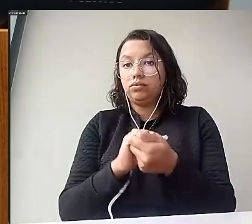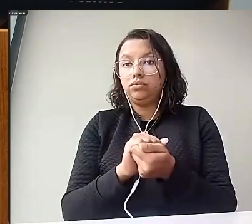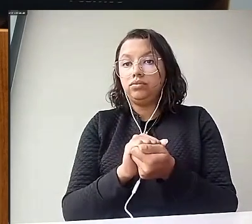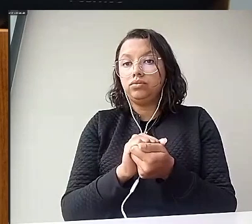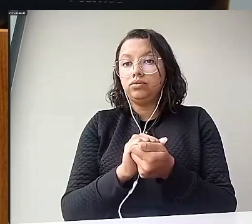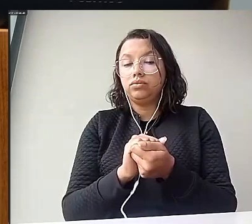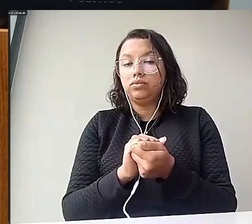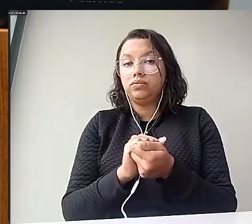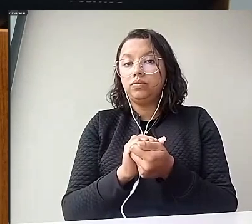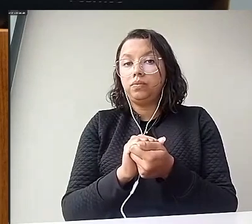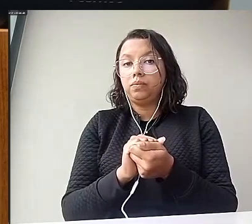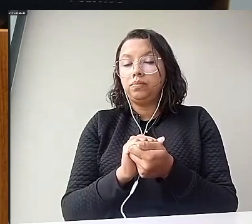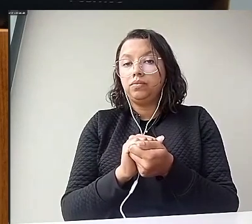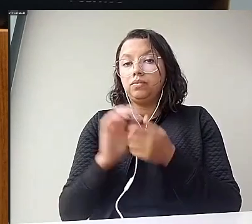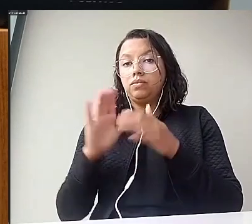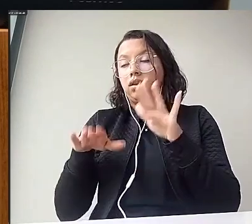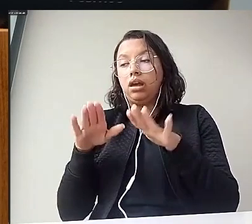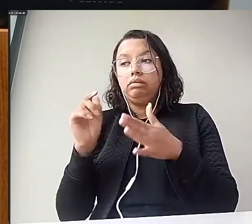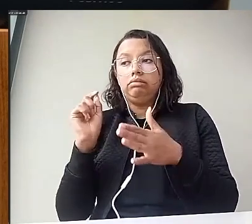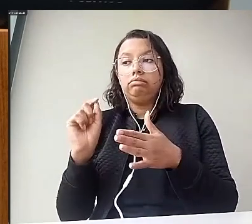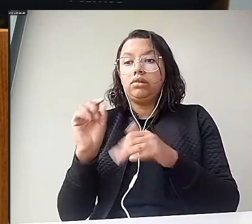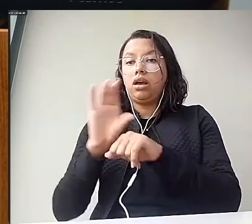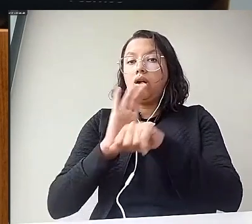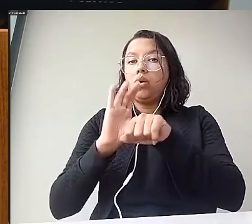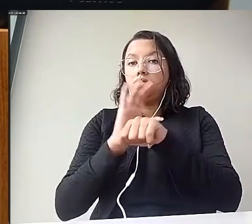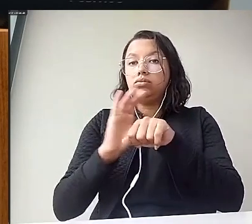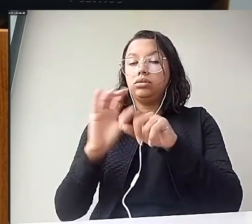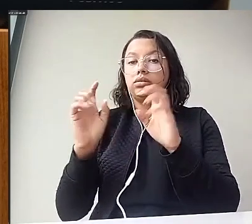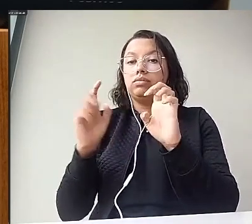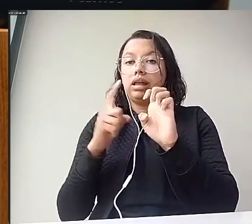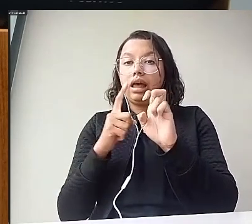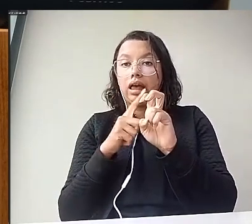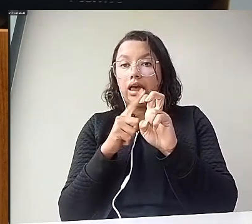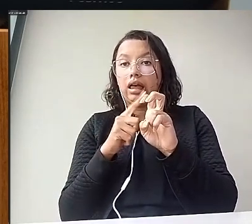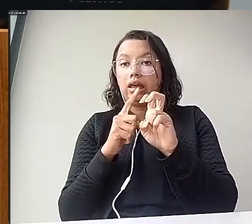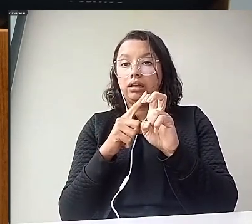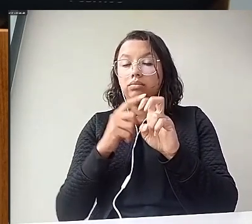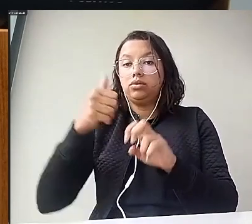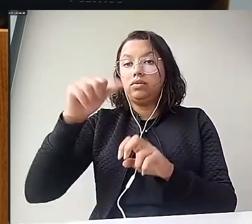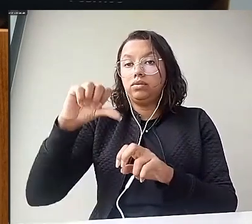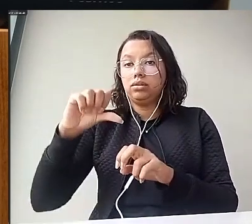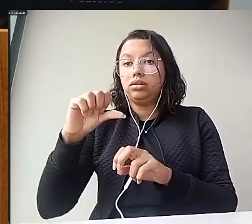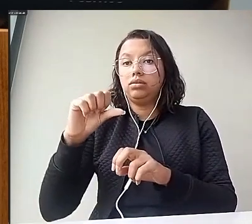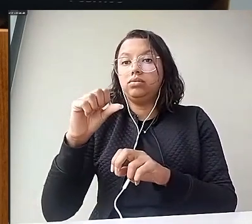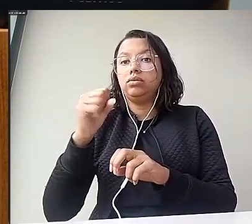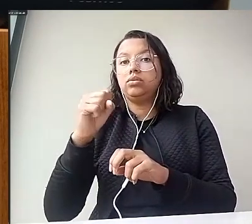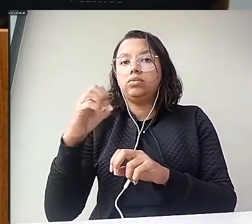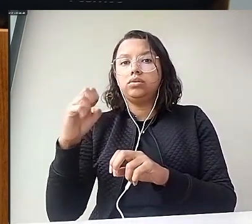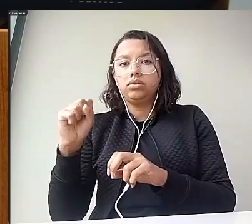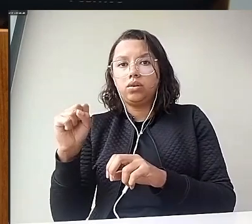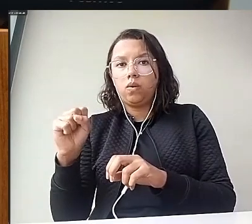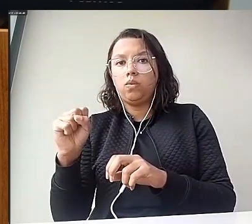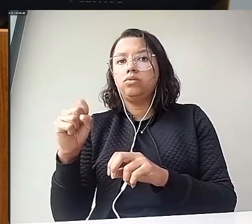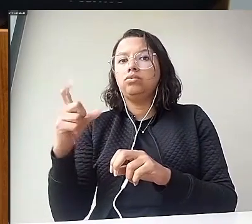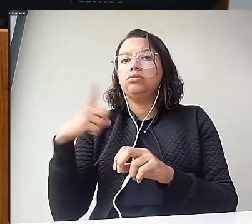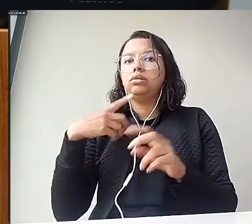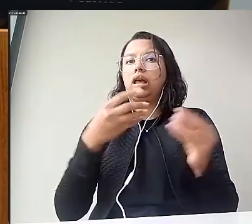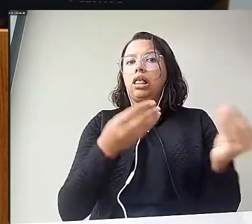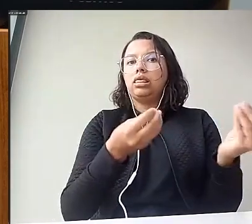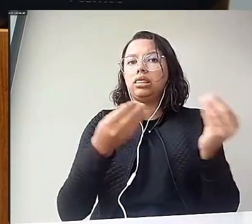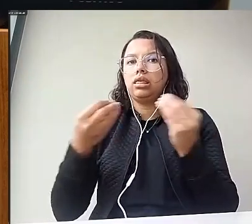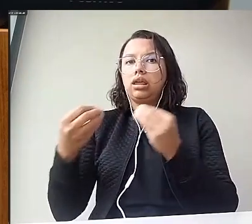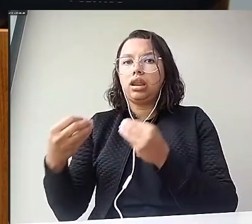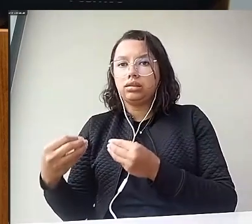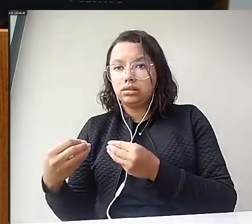Ainda que a Constituição da Quinta República, de 1958, tenha trazido e incorporado parte da Constituição de